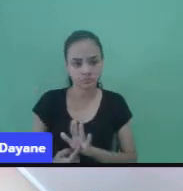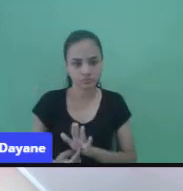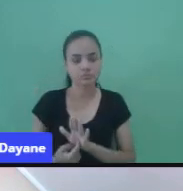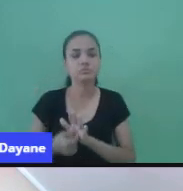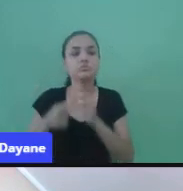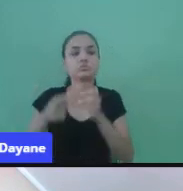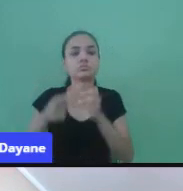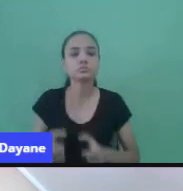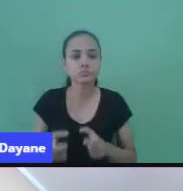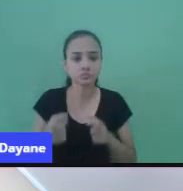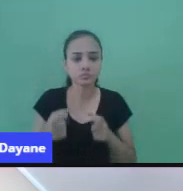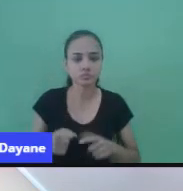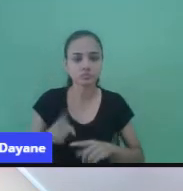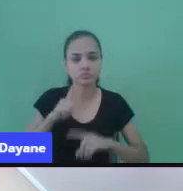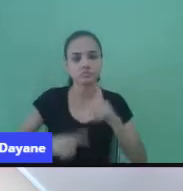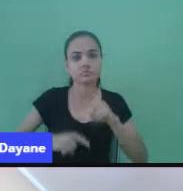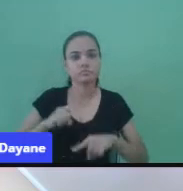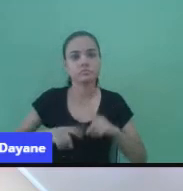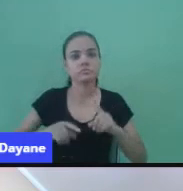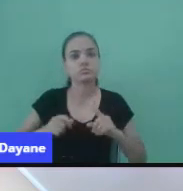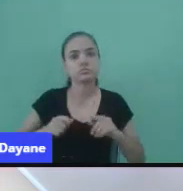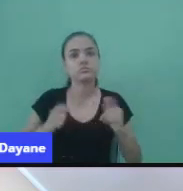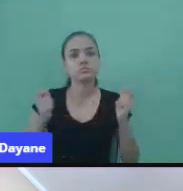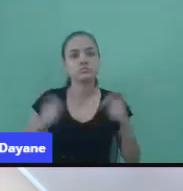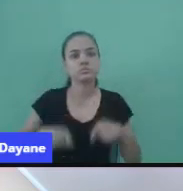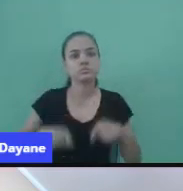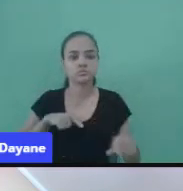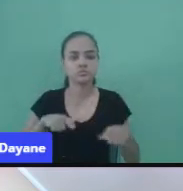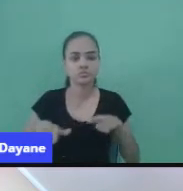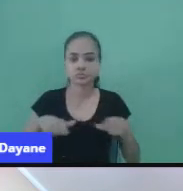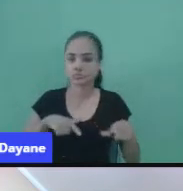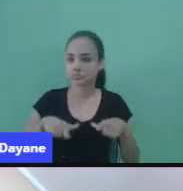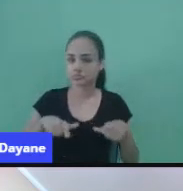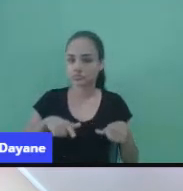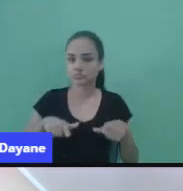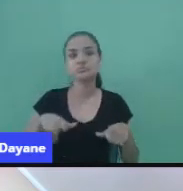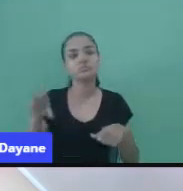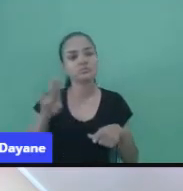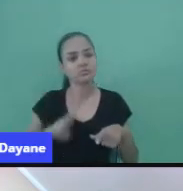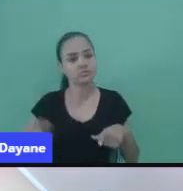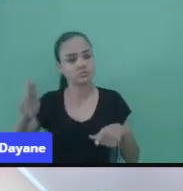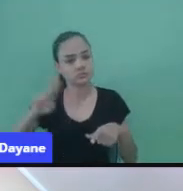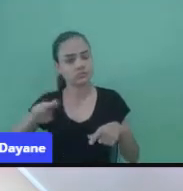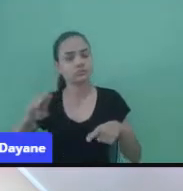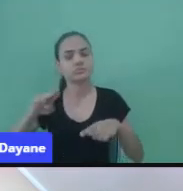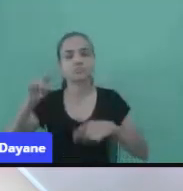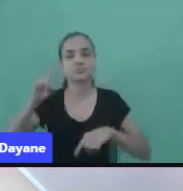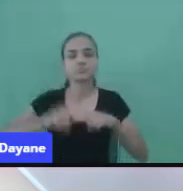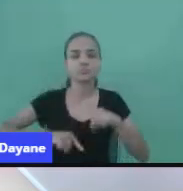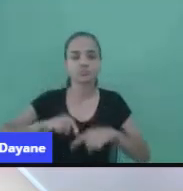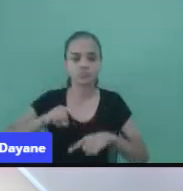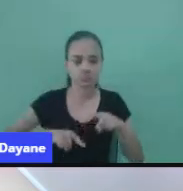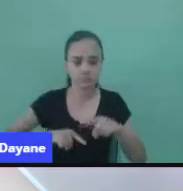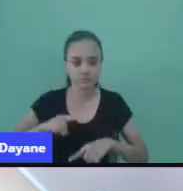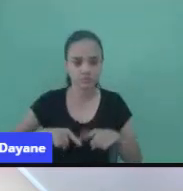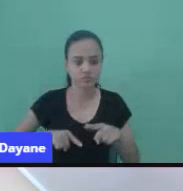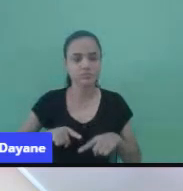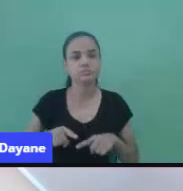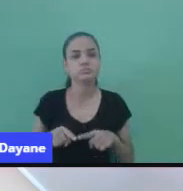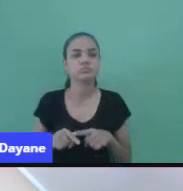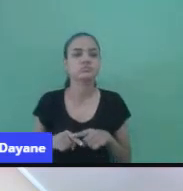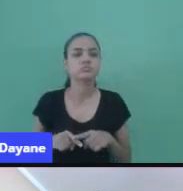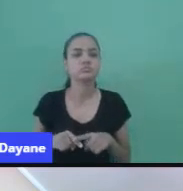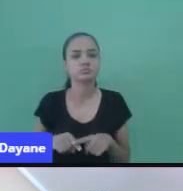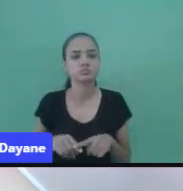poderem trabalhar e, enfim, usar dessas ferramentas. Eu sei que